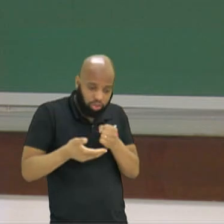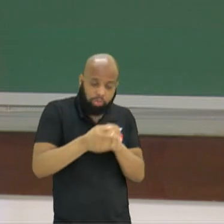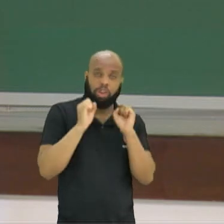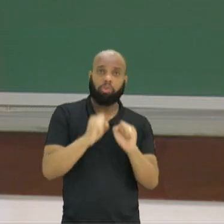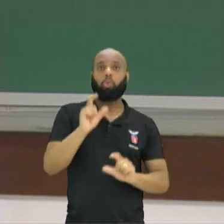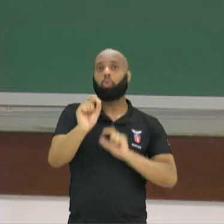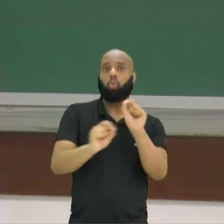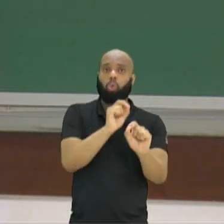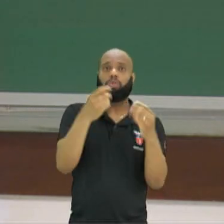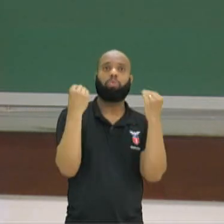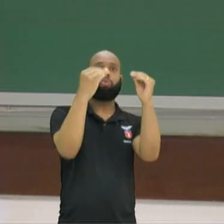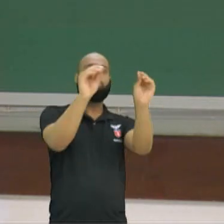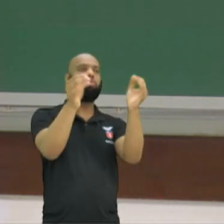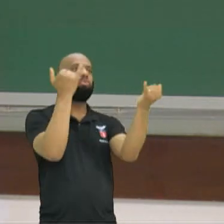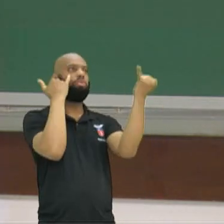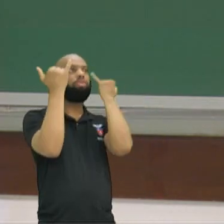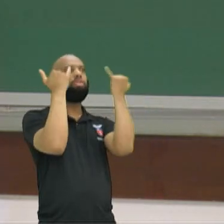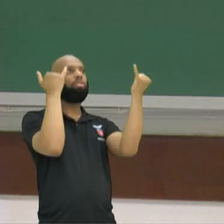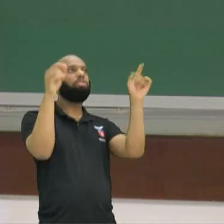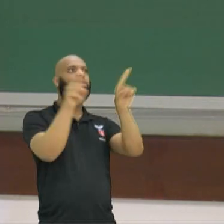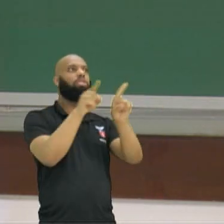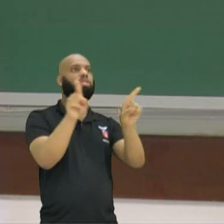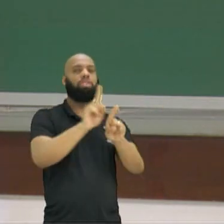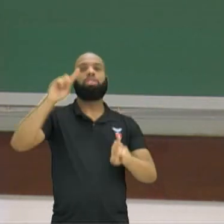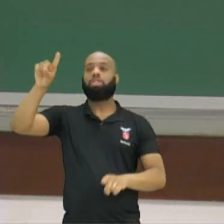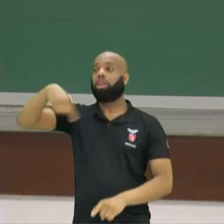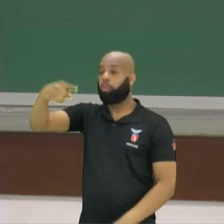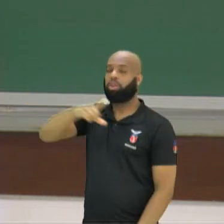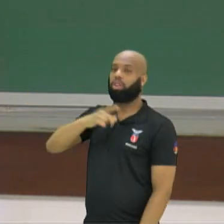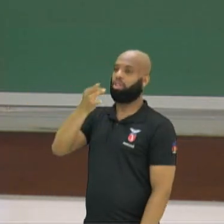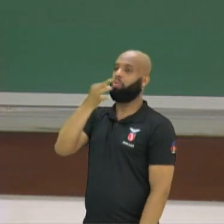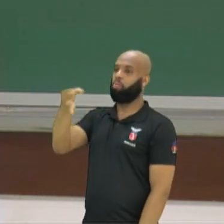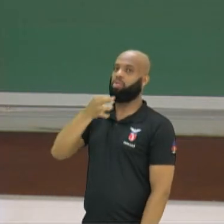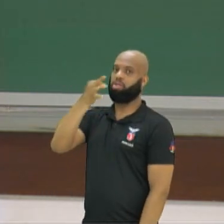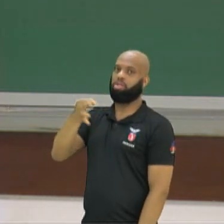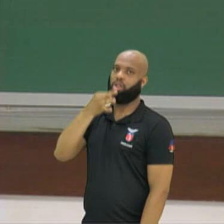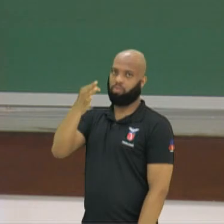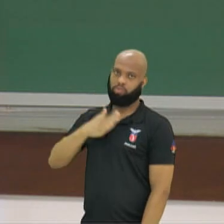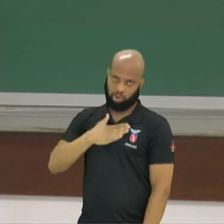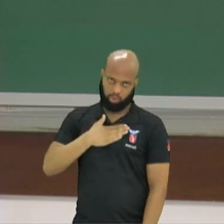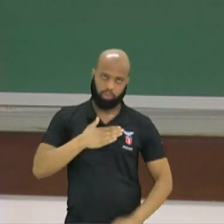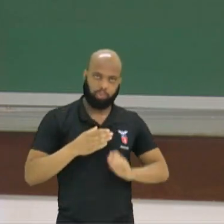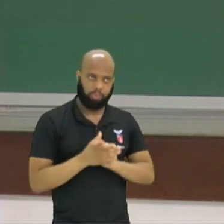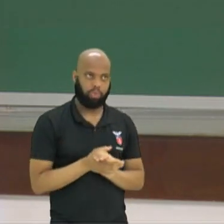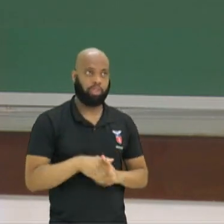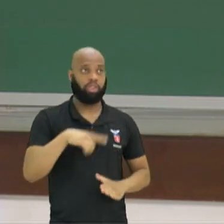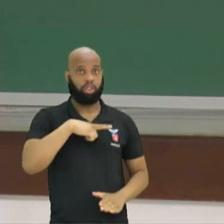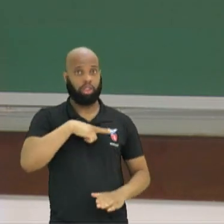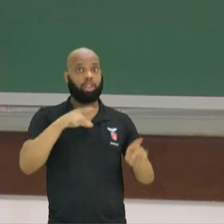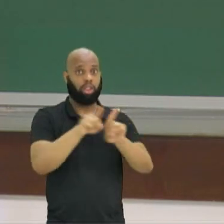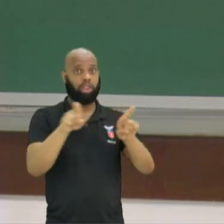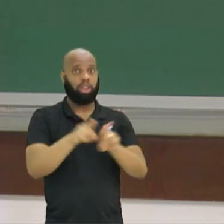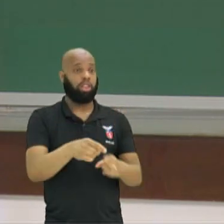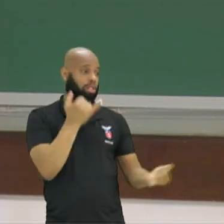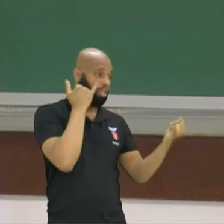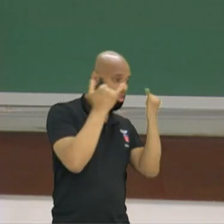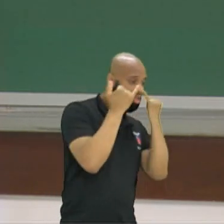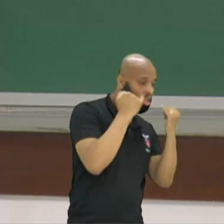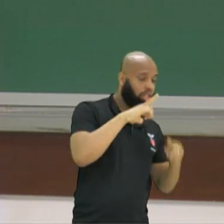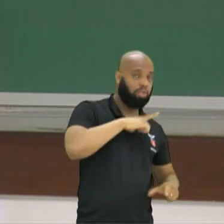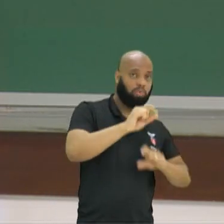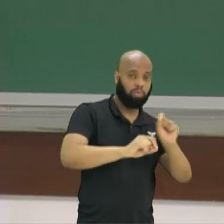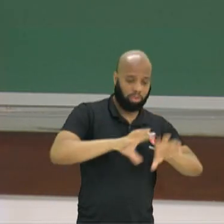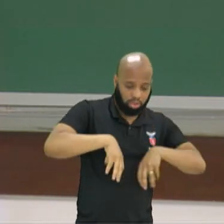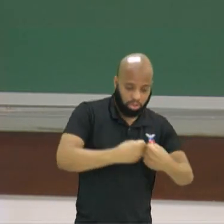seguinte maneira: coloco uma informação e em seguida eu argumento em cima dessa informação. Lembrando que as informações têm que estar